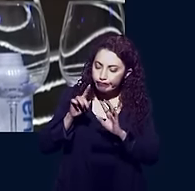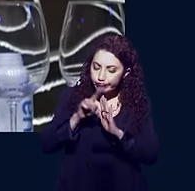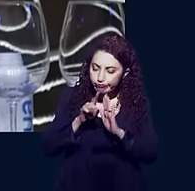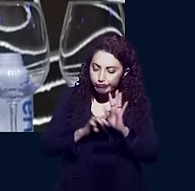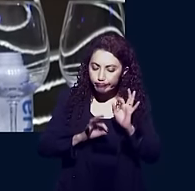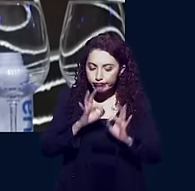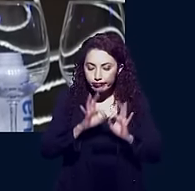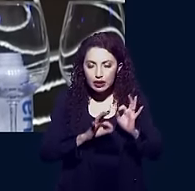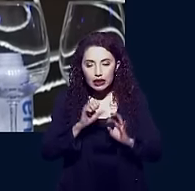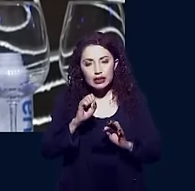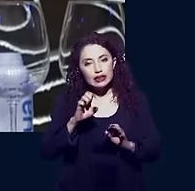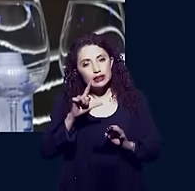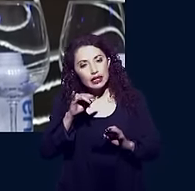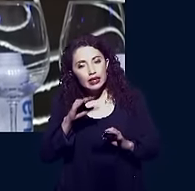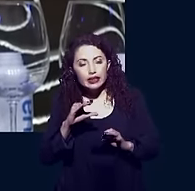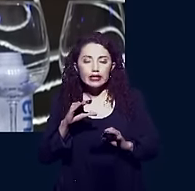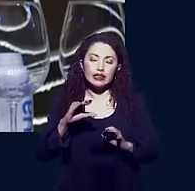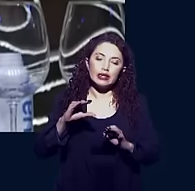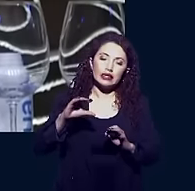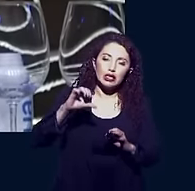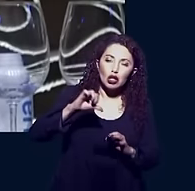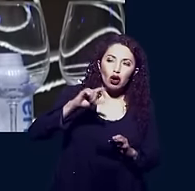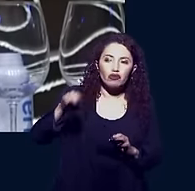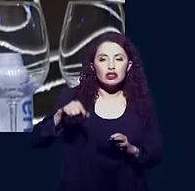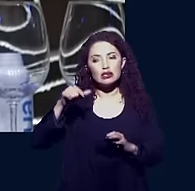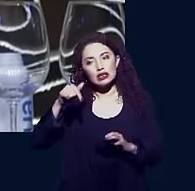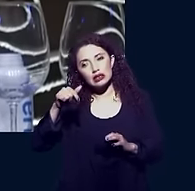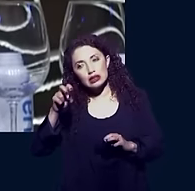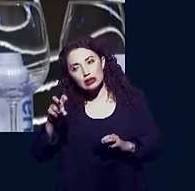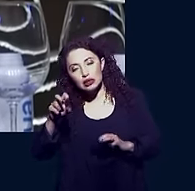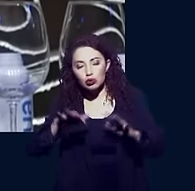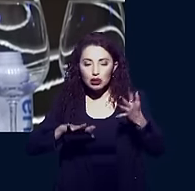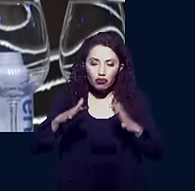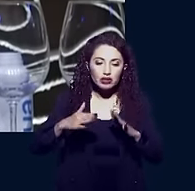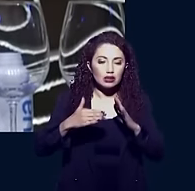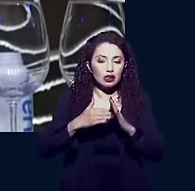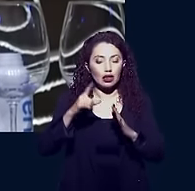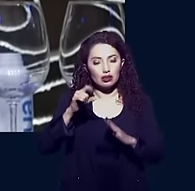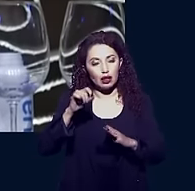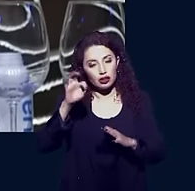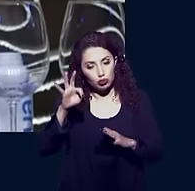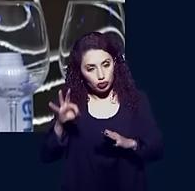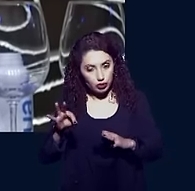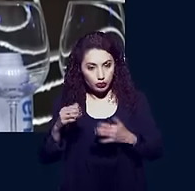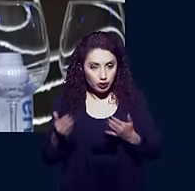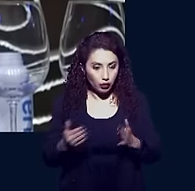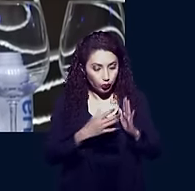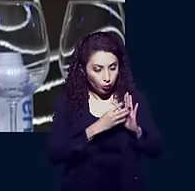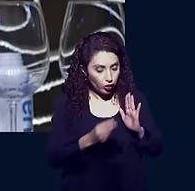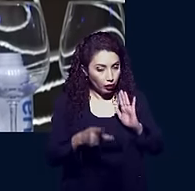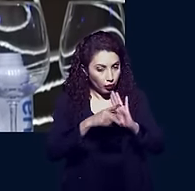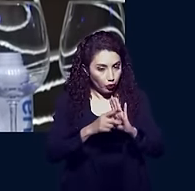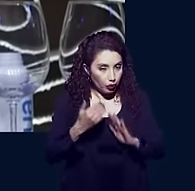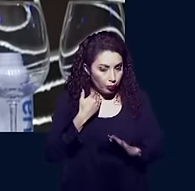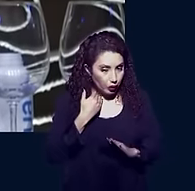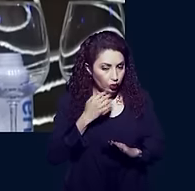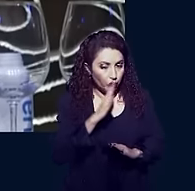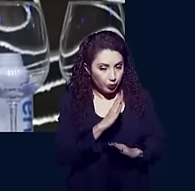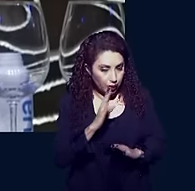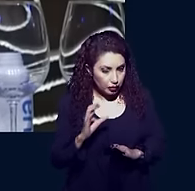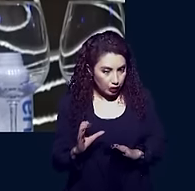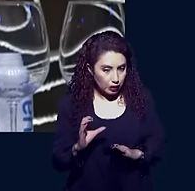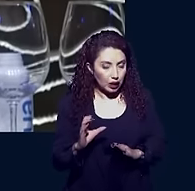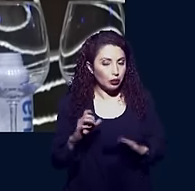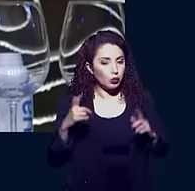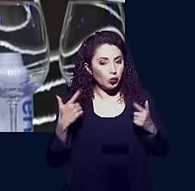terminal na casa de 9,75 talvez 10% eh no modelo do banco central não tem por exemplo o